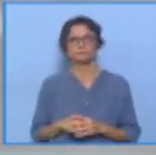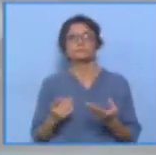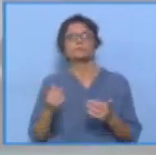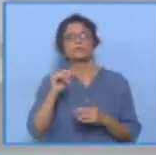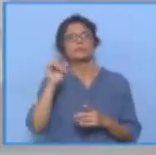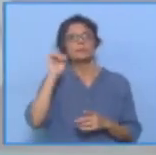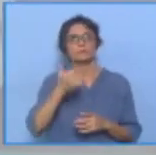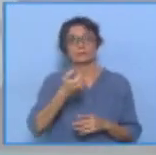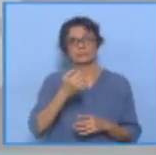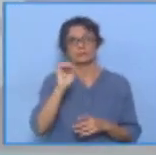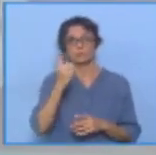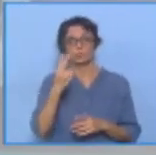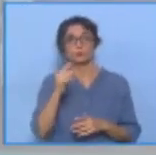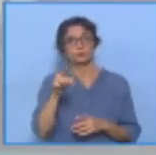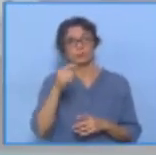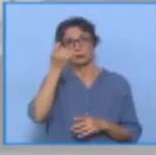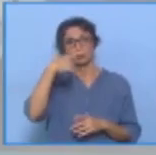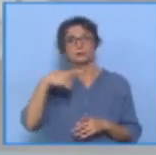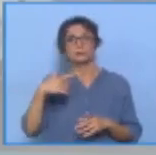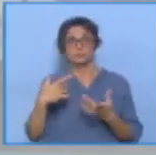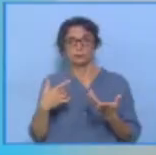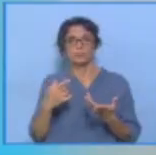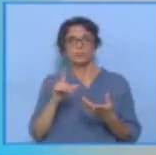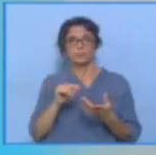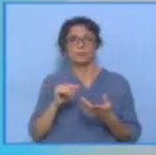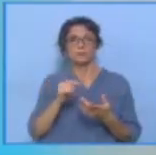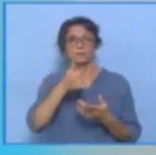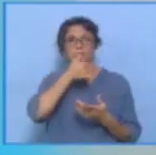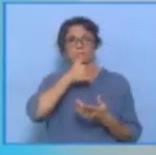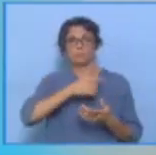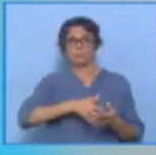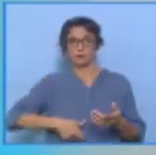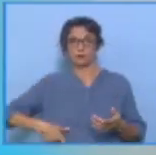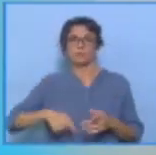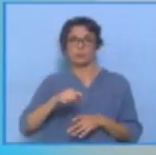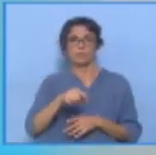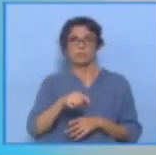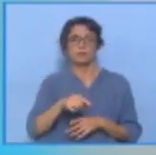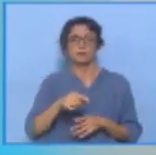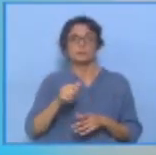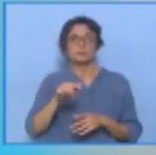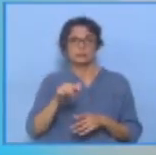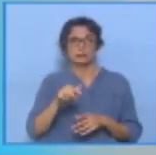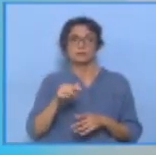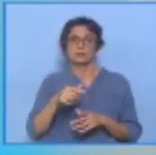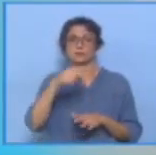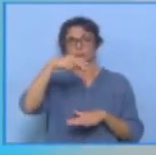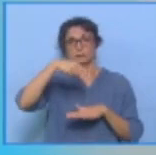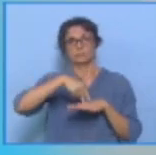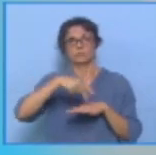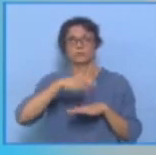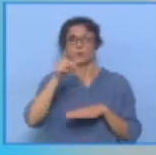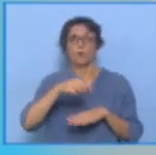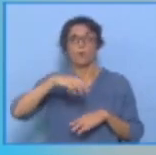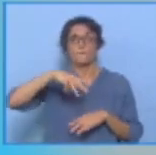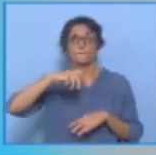Criação de Cardeais, com uma relevância particular para Portugal. Aqui para nós, por causa da personalidade e da figura do Dom José Tolentino